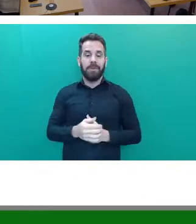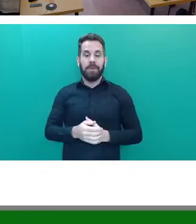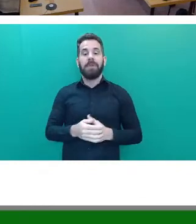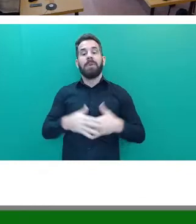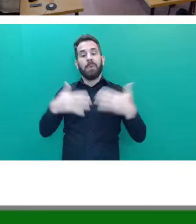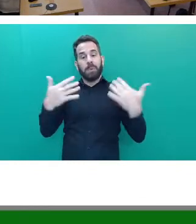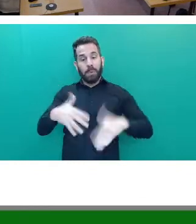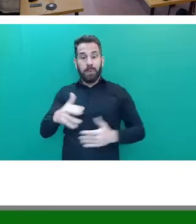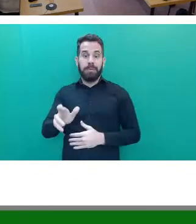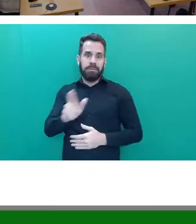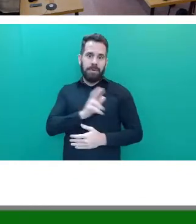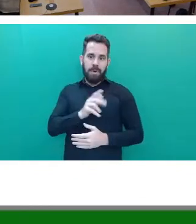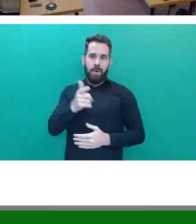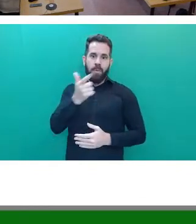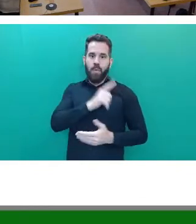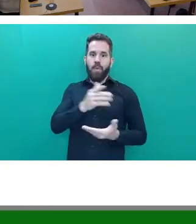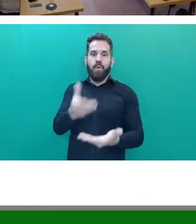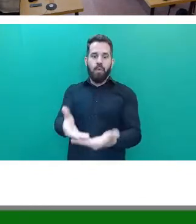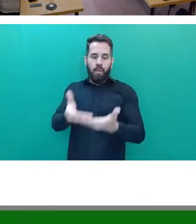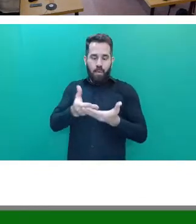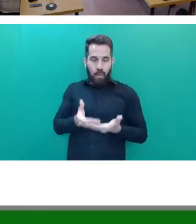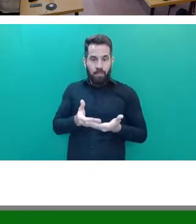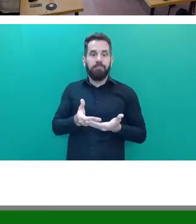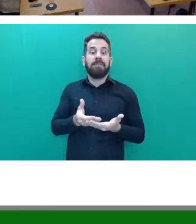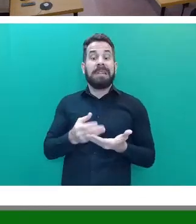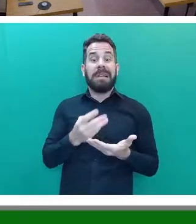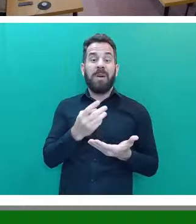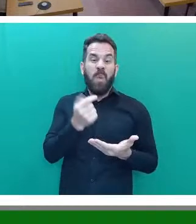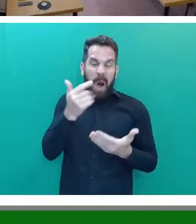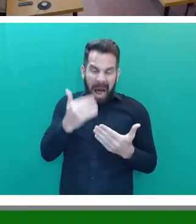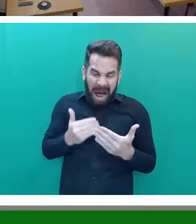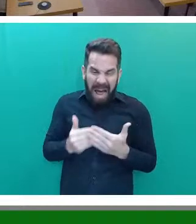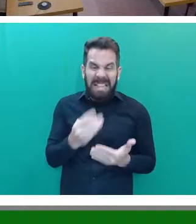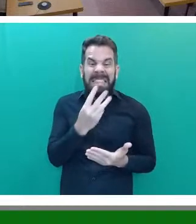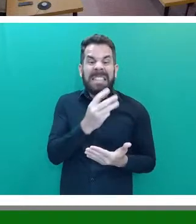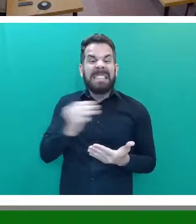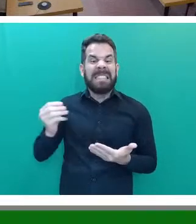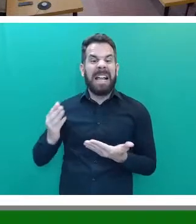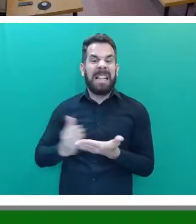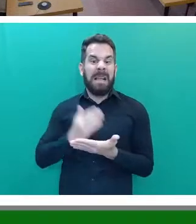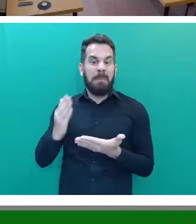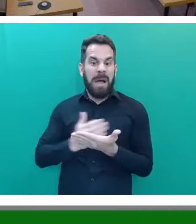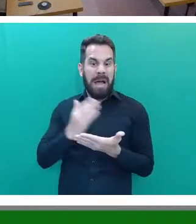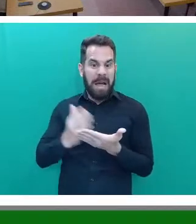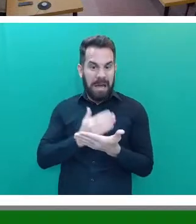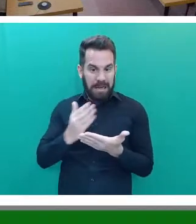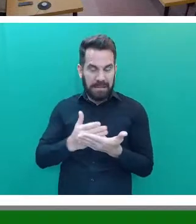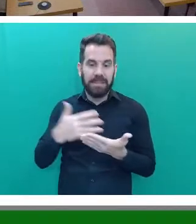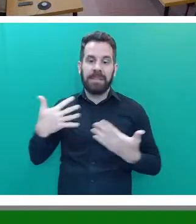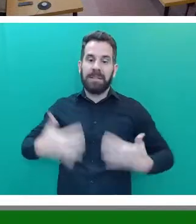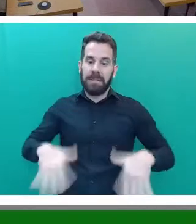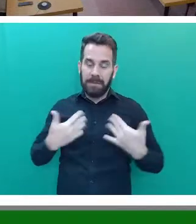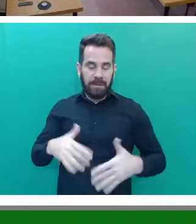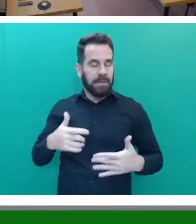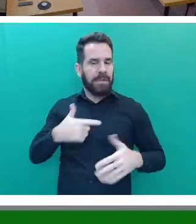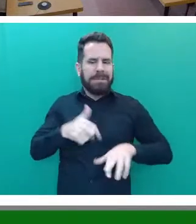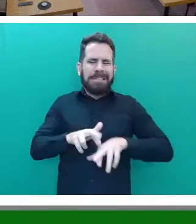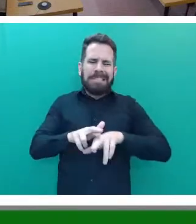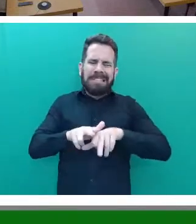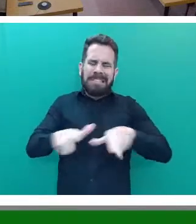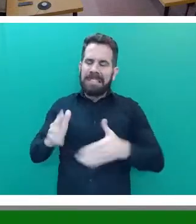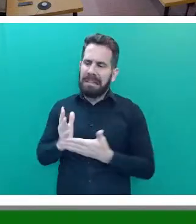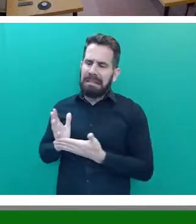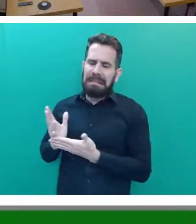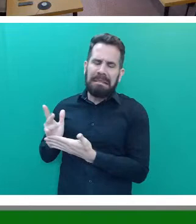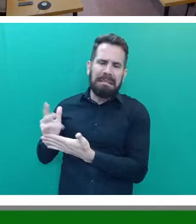páginas, extremamente repleta de dados, extremamente rica, que se intitula Mercado